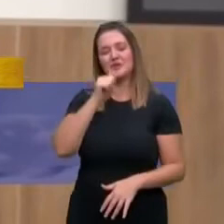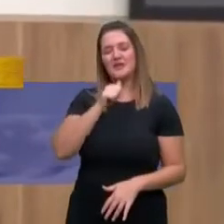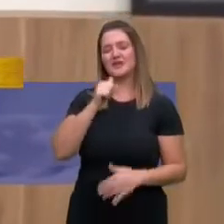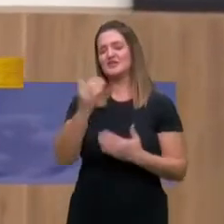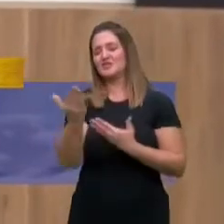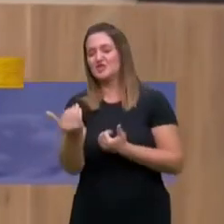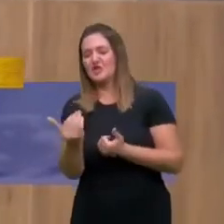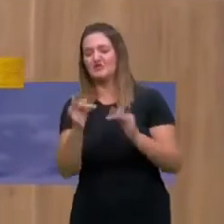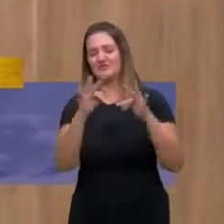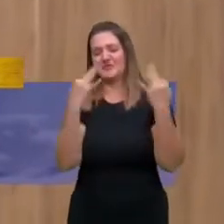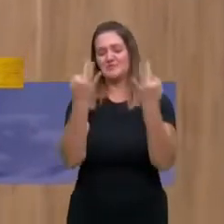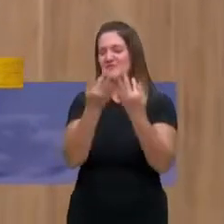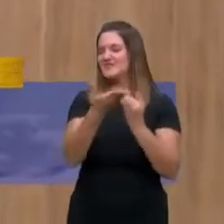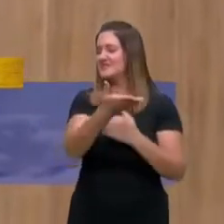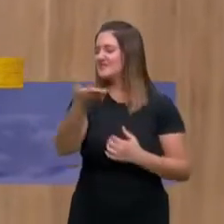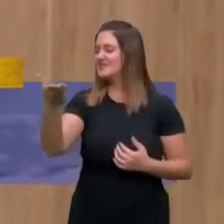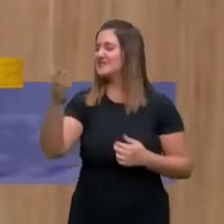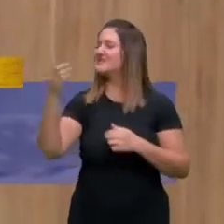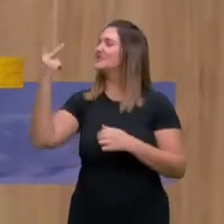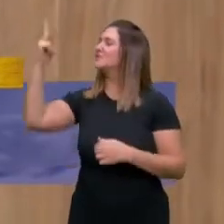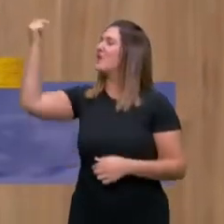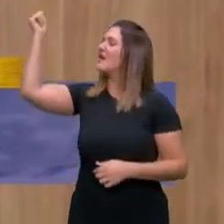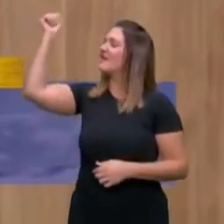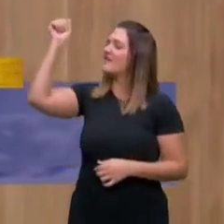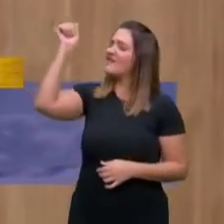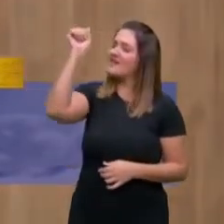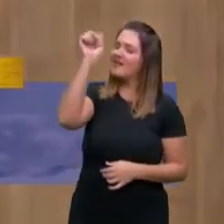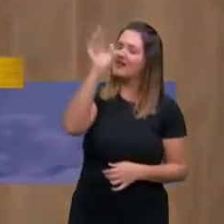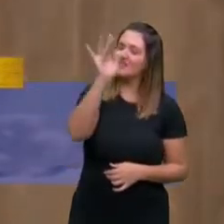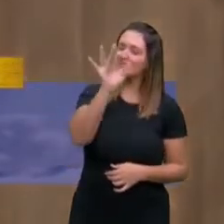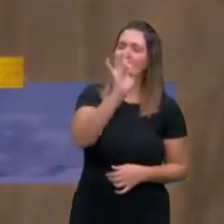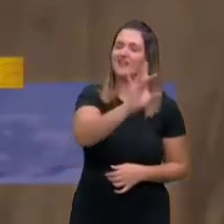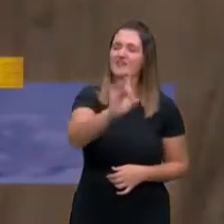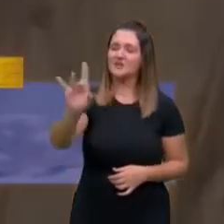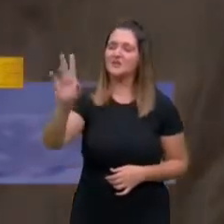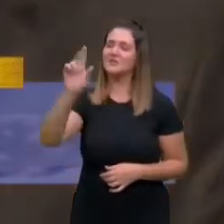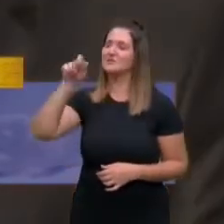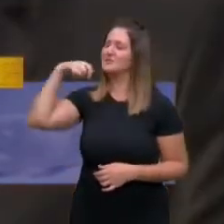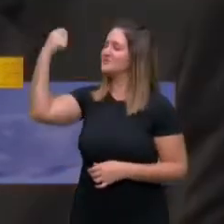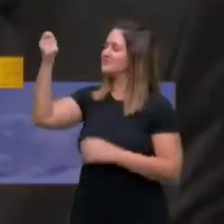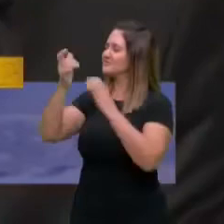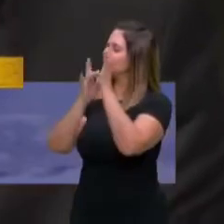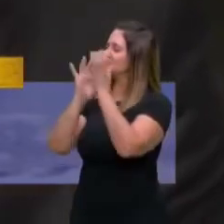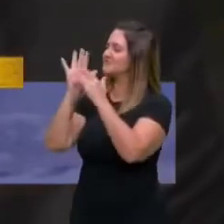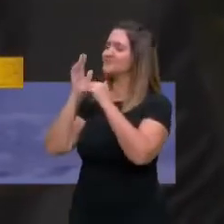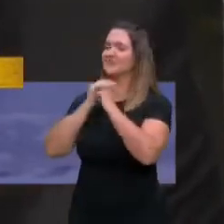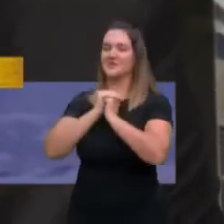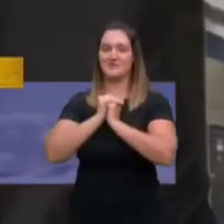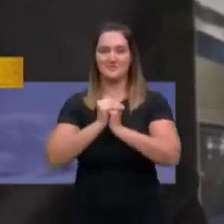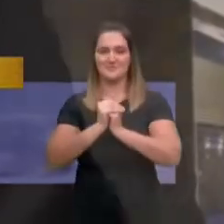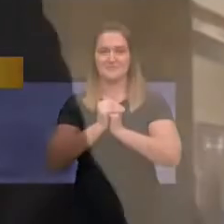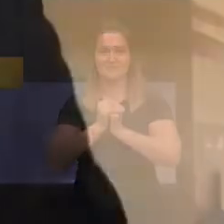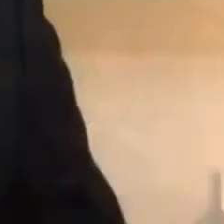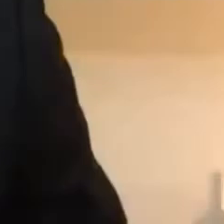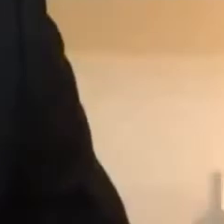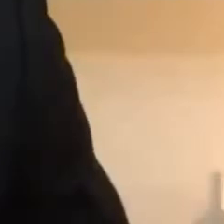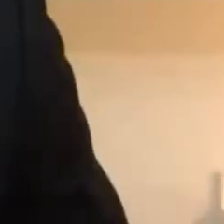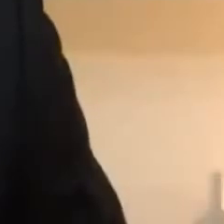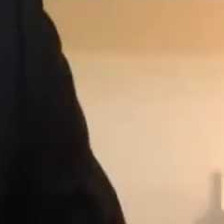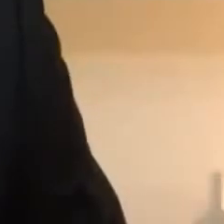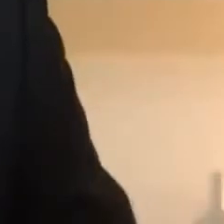esta família que ora comigo. Derrama a tua graça sobre cada um deles, em nome de Jesus. Amém.